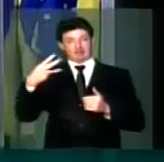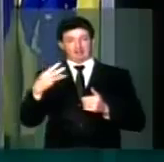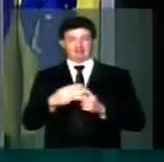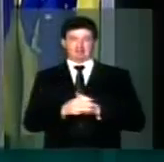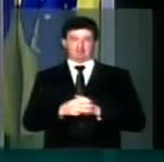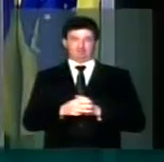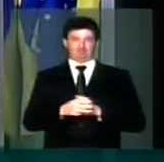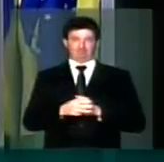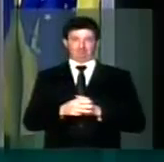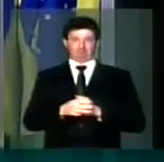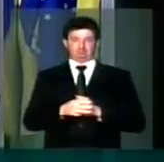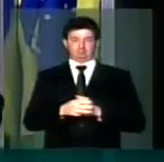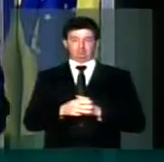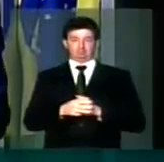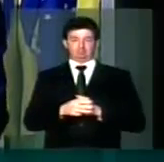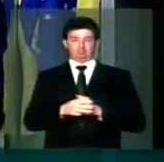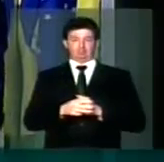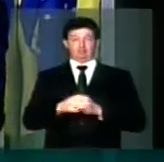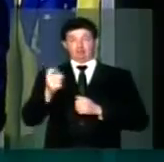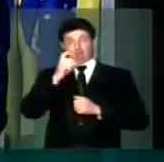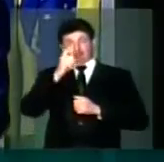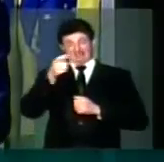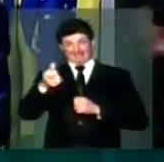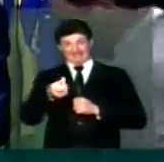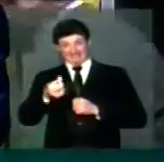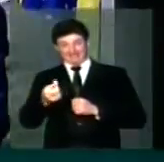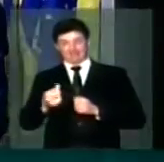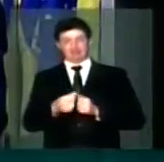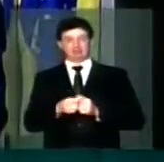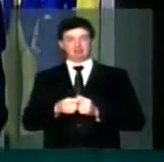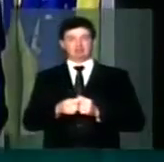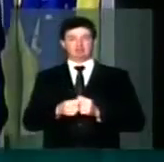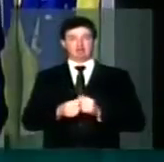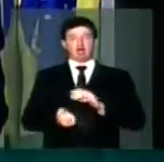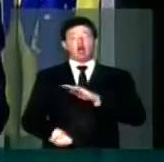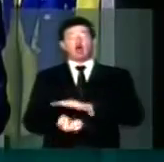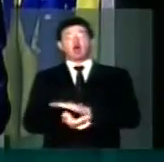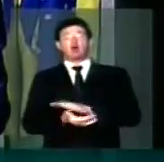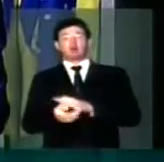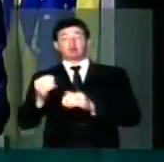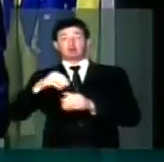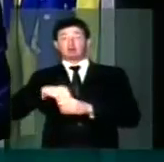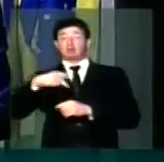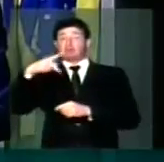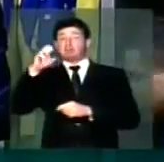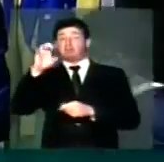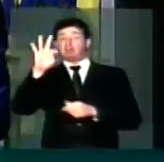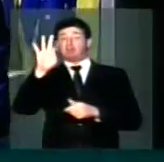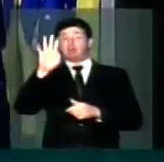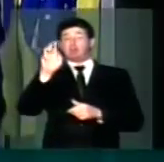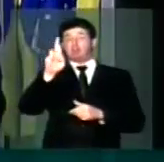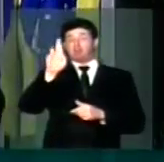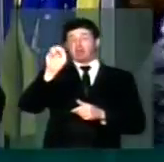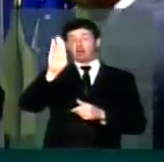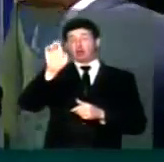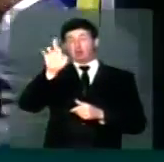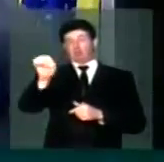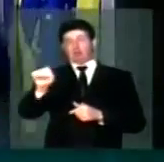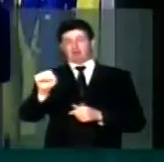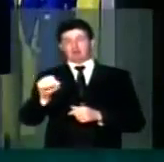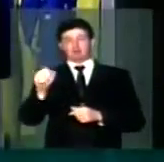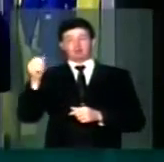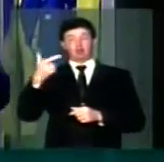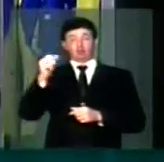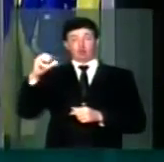2013. A sexta mentira, corrupção na Petrobras. Afirmava a presidente em